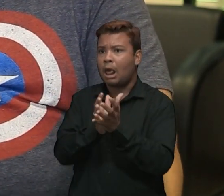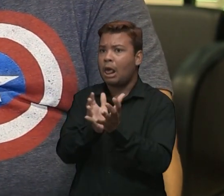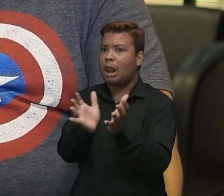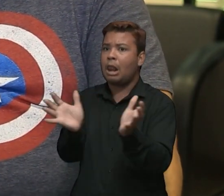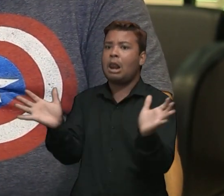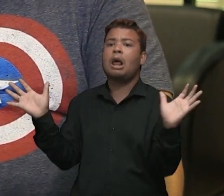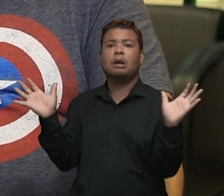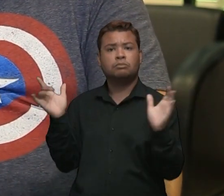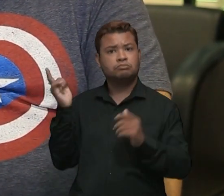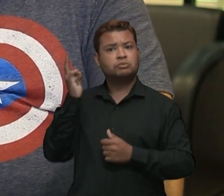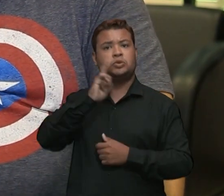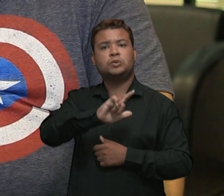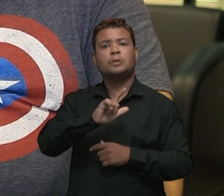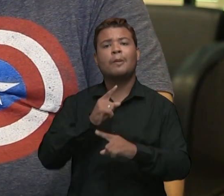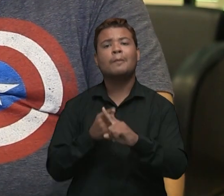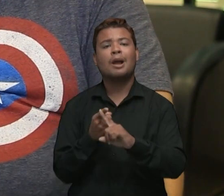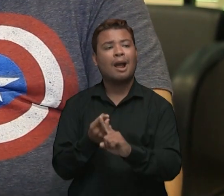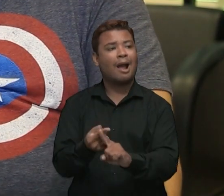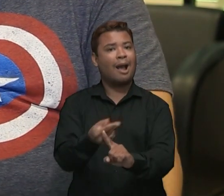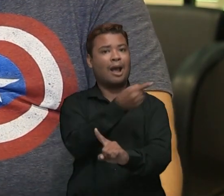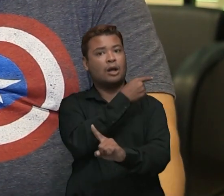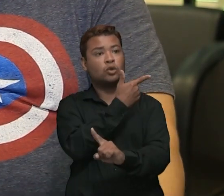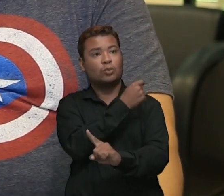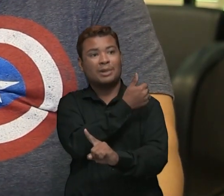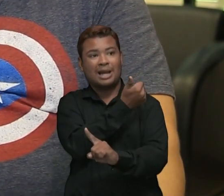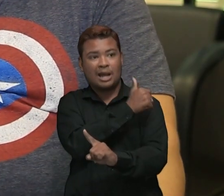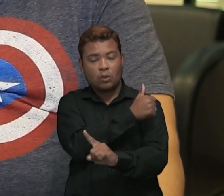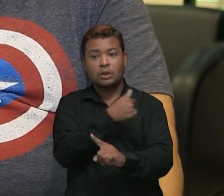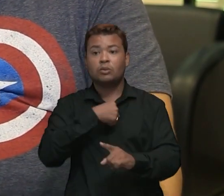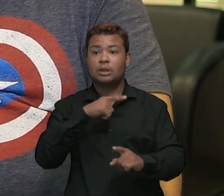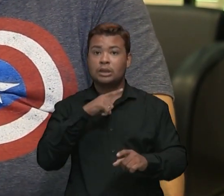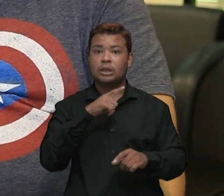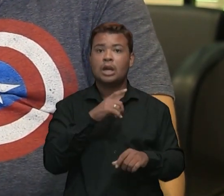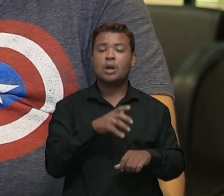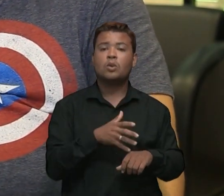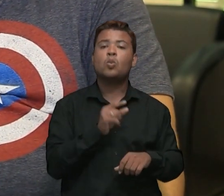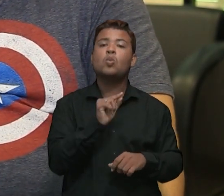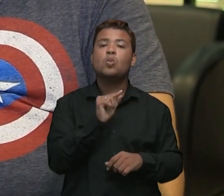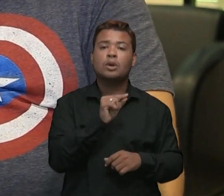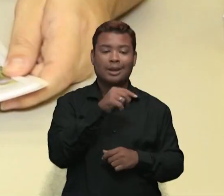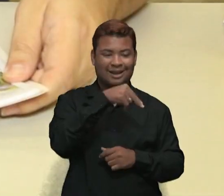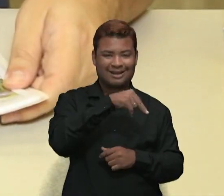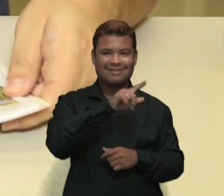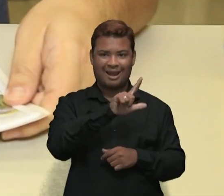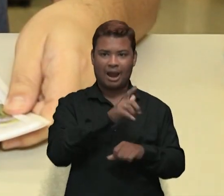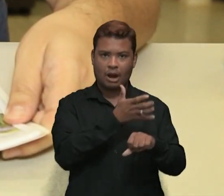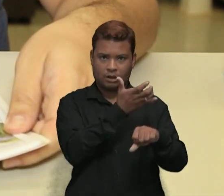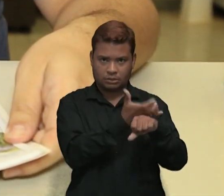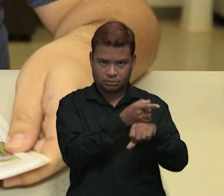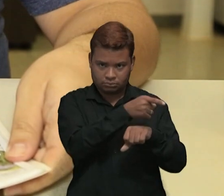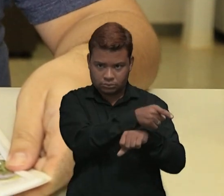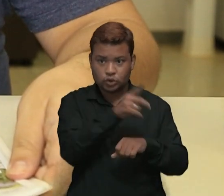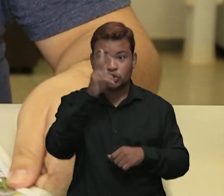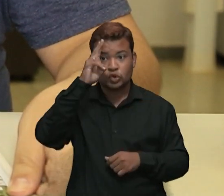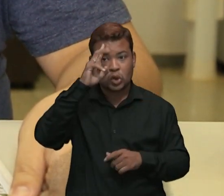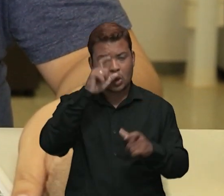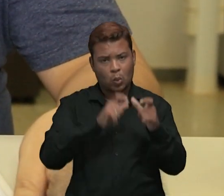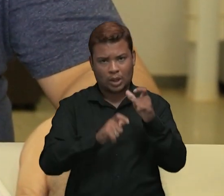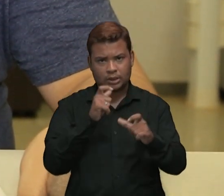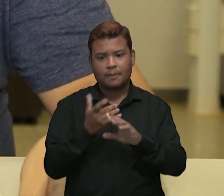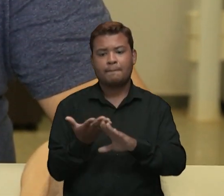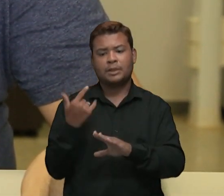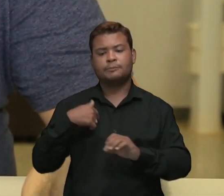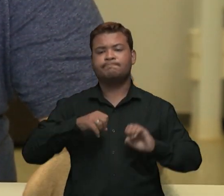tenho desde 2011 um núcleo livre de histórias em quadrinhos, que originalmente foi ministrado em